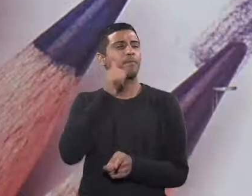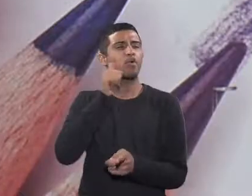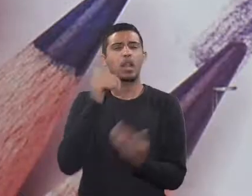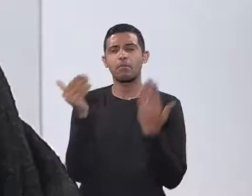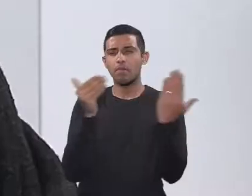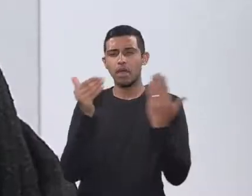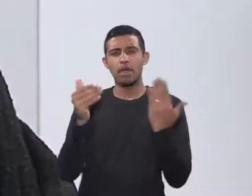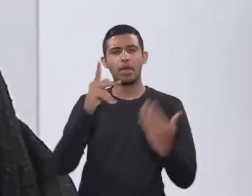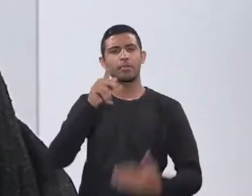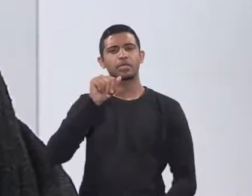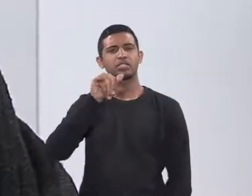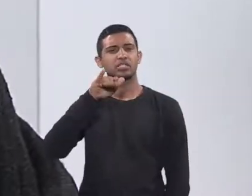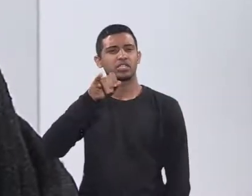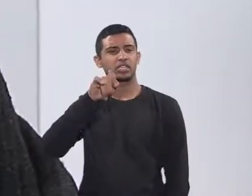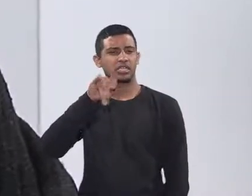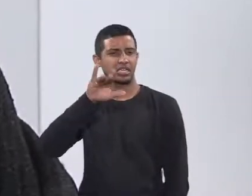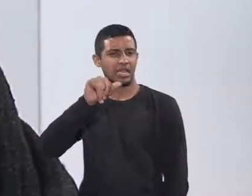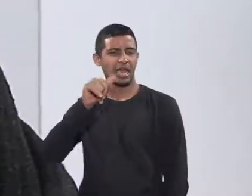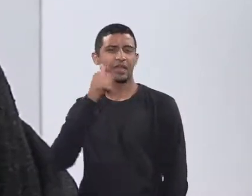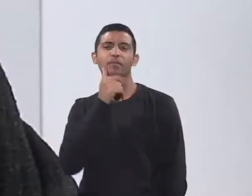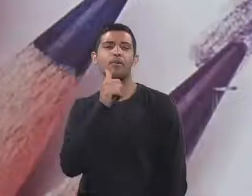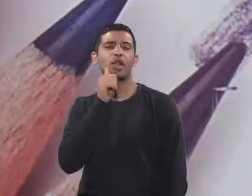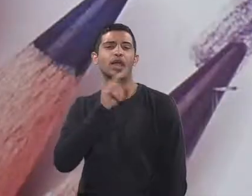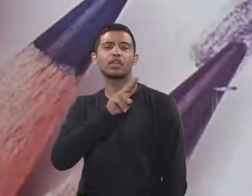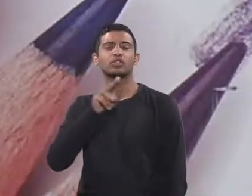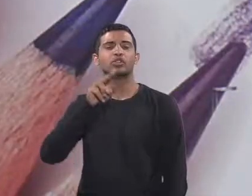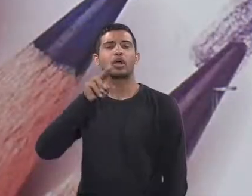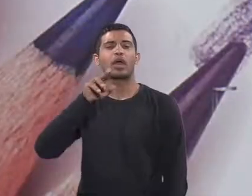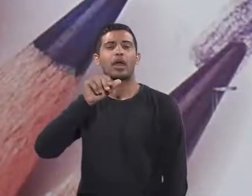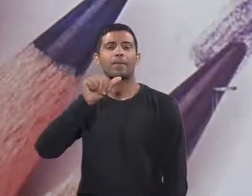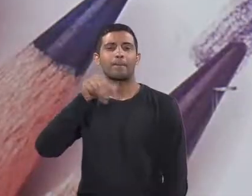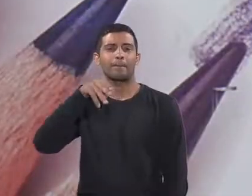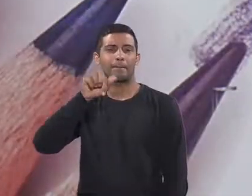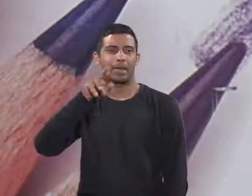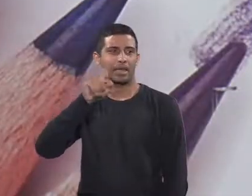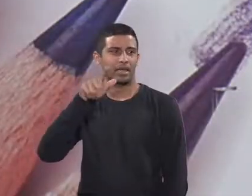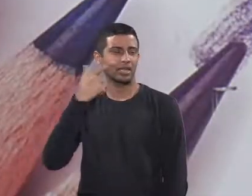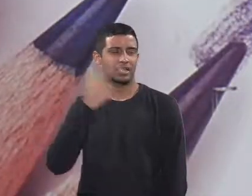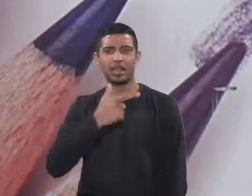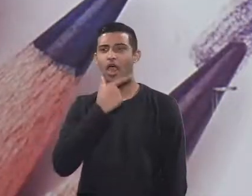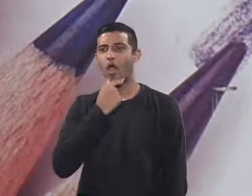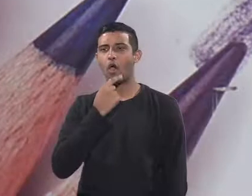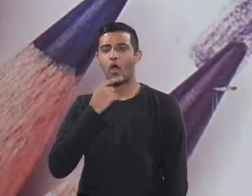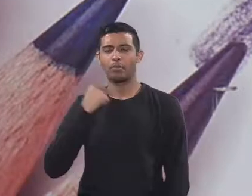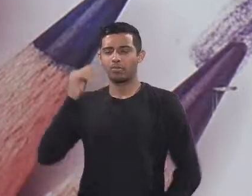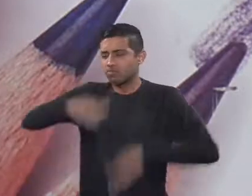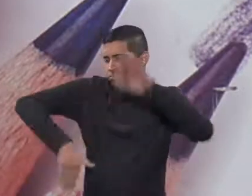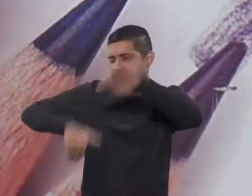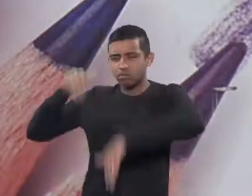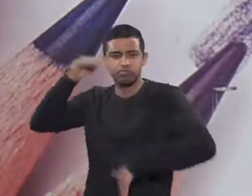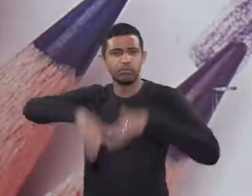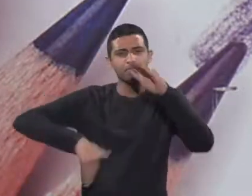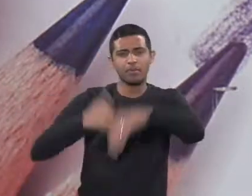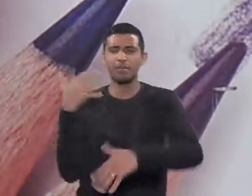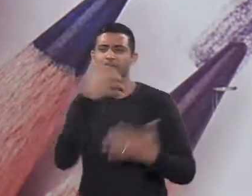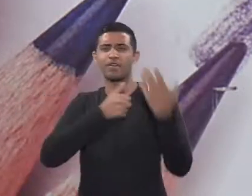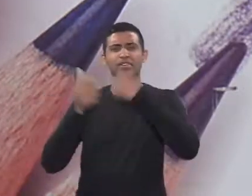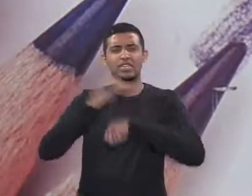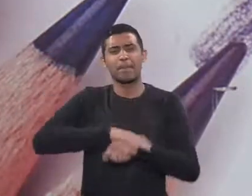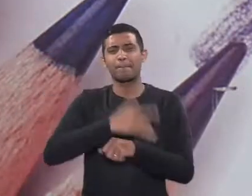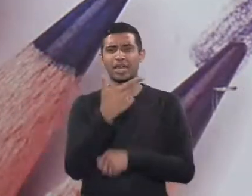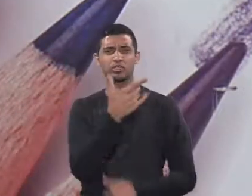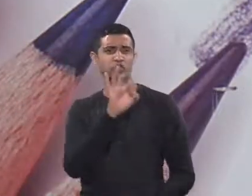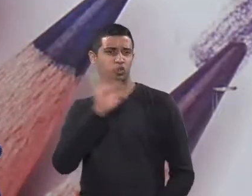Marli Itajaí Costa, mãe do Beto, campeão internacional de natação com mais de 200